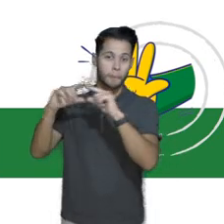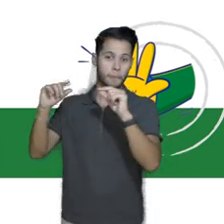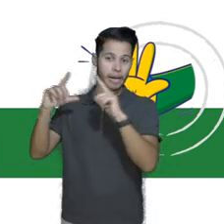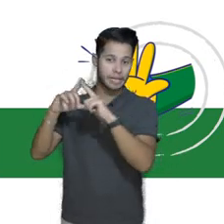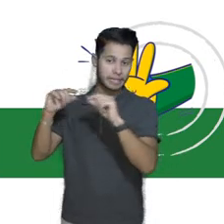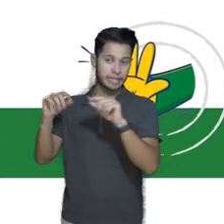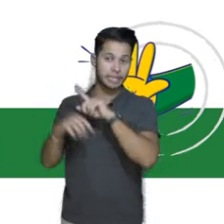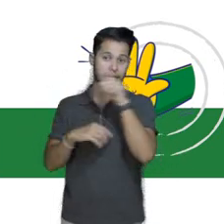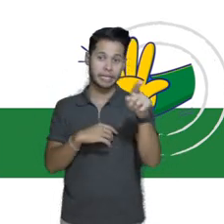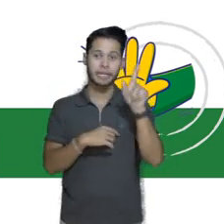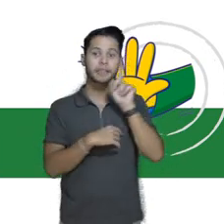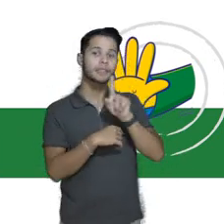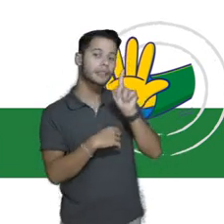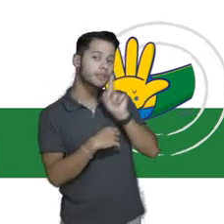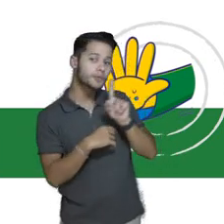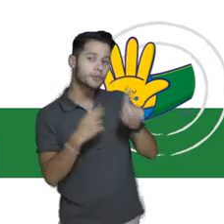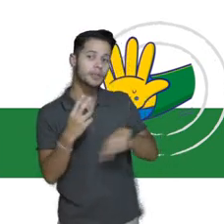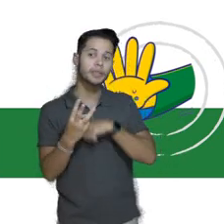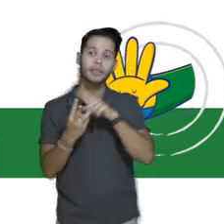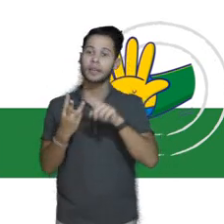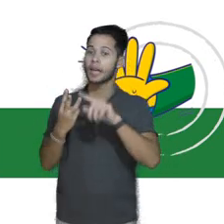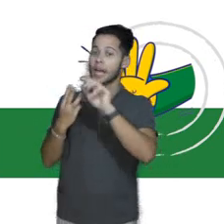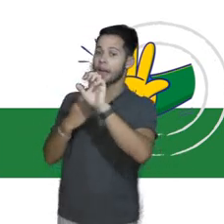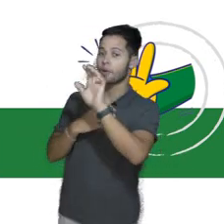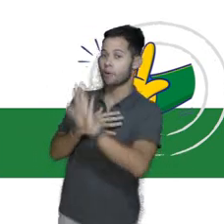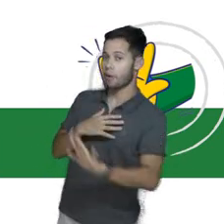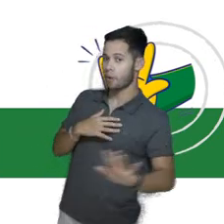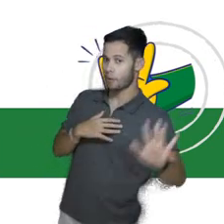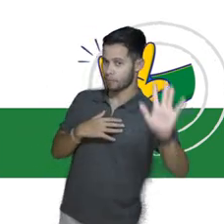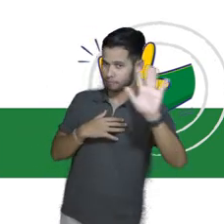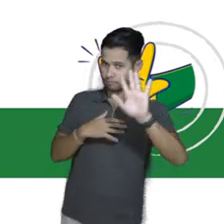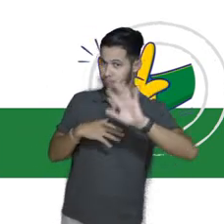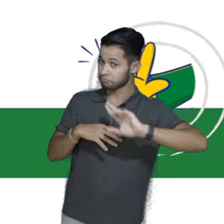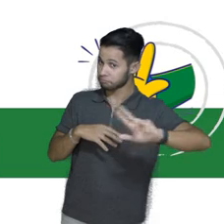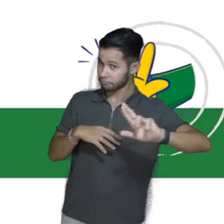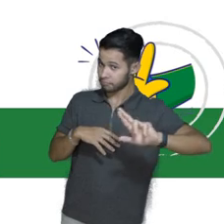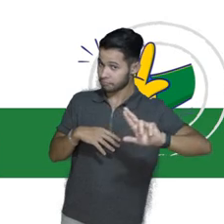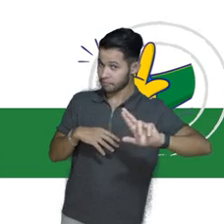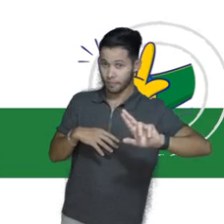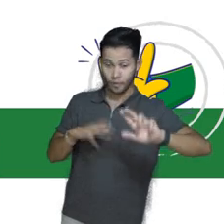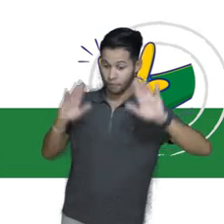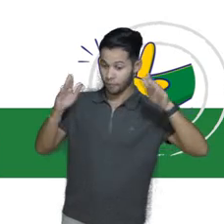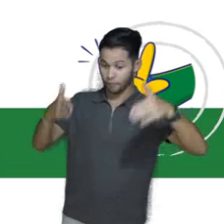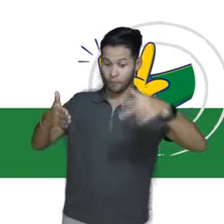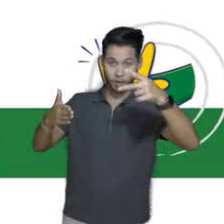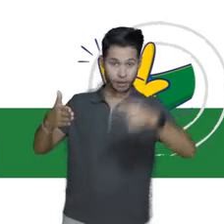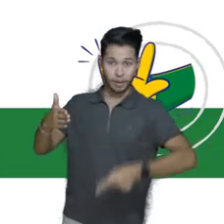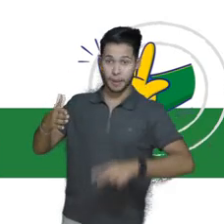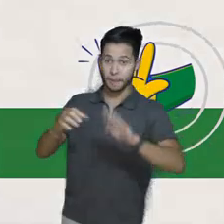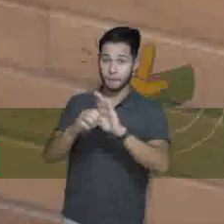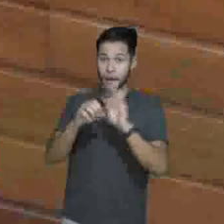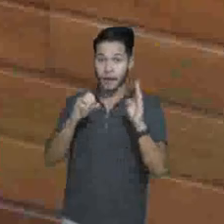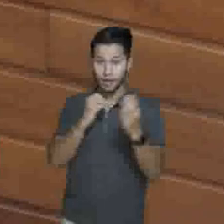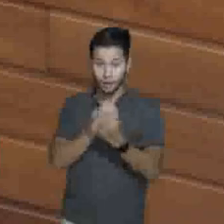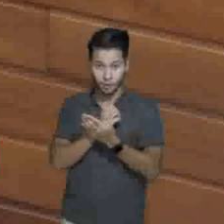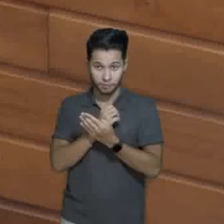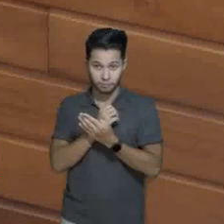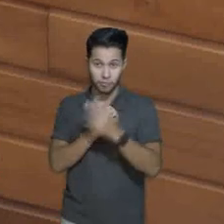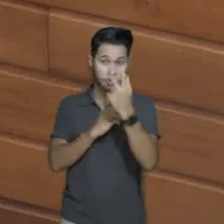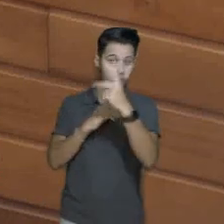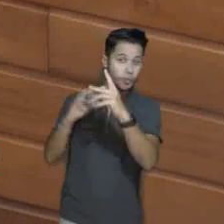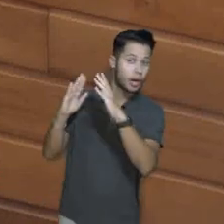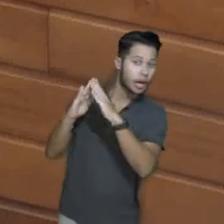ou Europa é aqui agora no meu bairro Dr Isaac lá em Tubarão tá fazendo a tua parte na tua casa